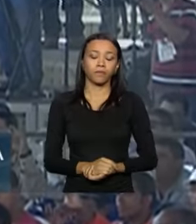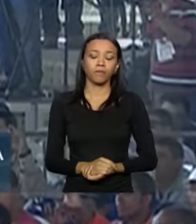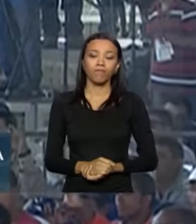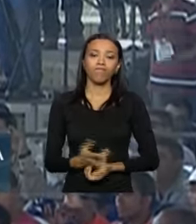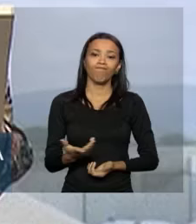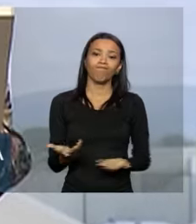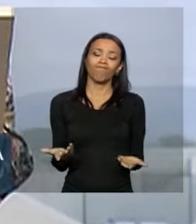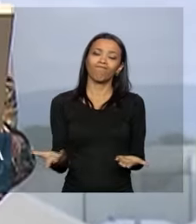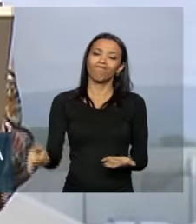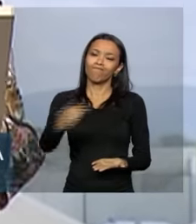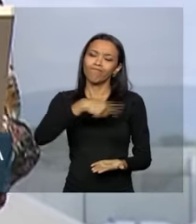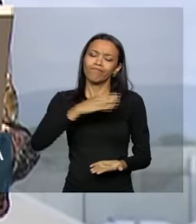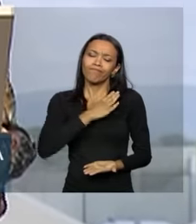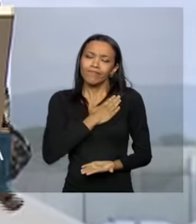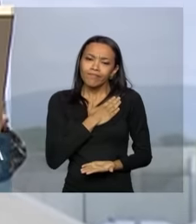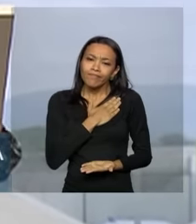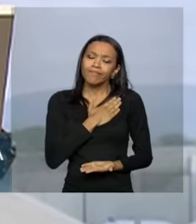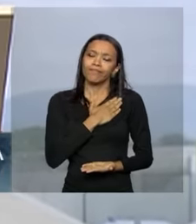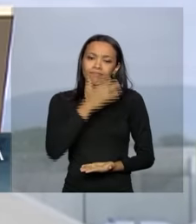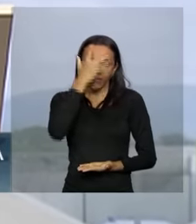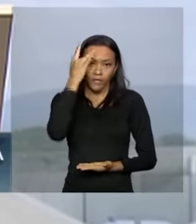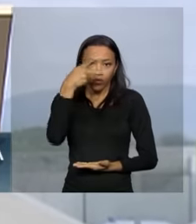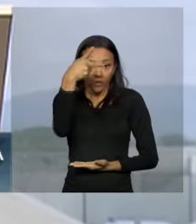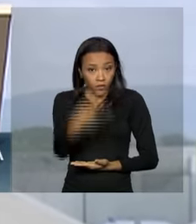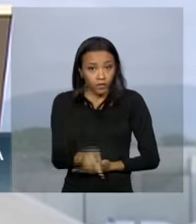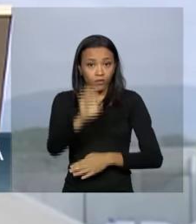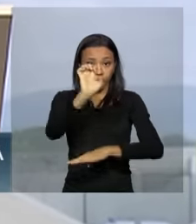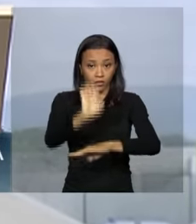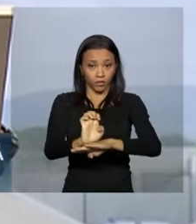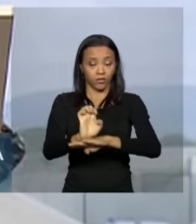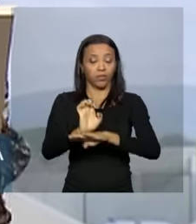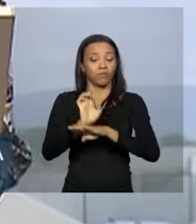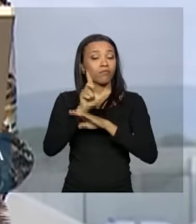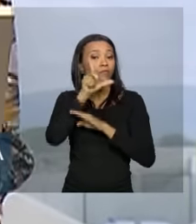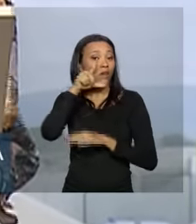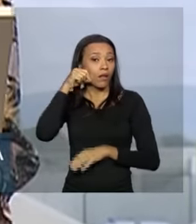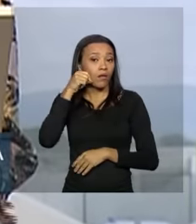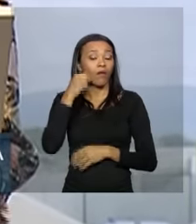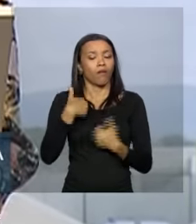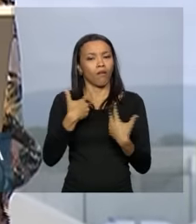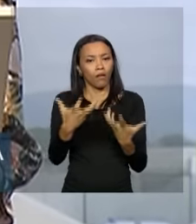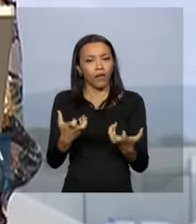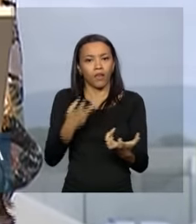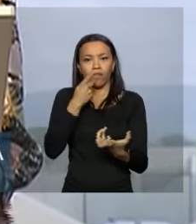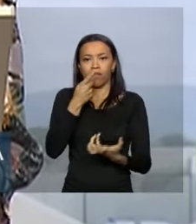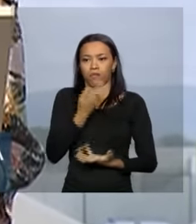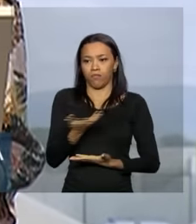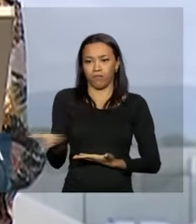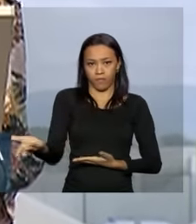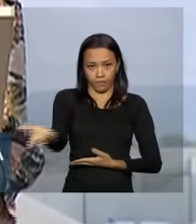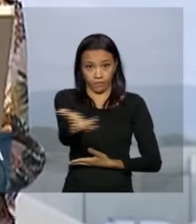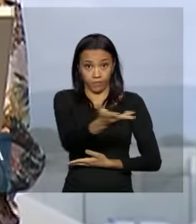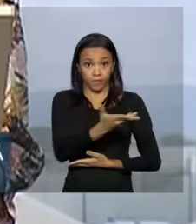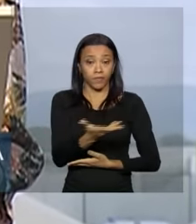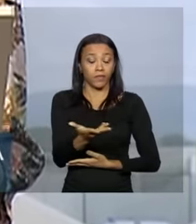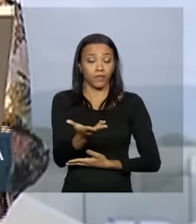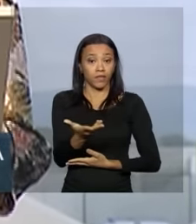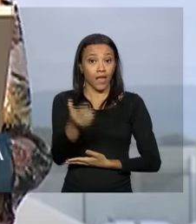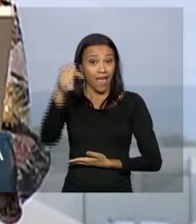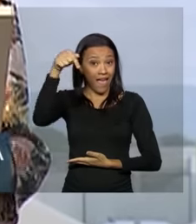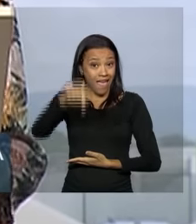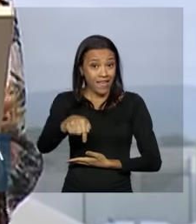Meus queridos alagoanos, eu quero dizer para vocês que essa é